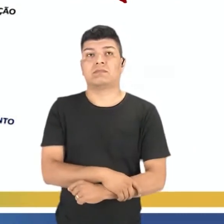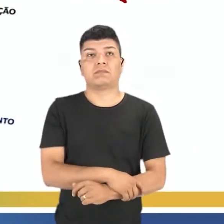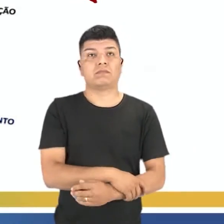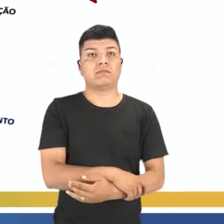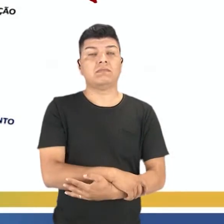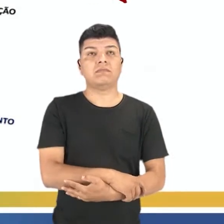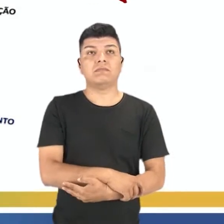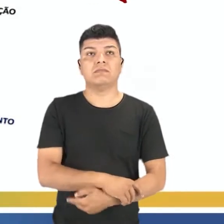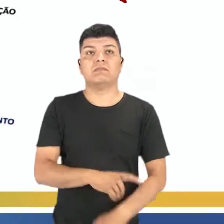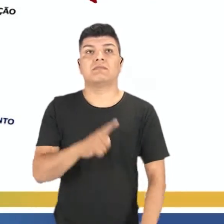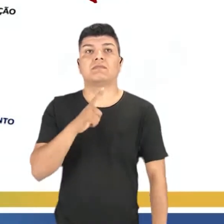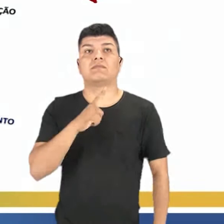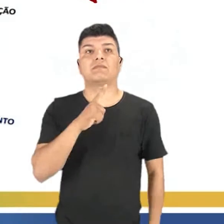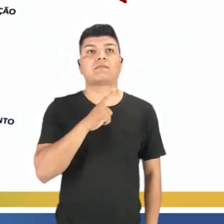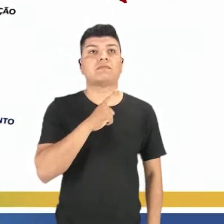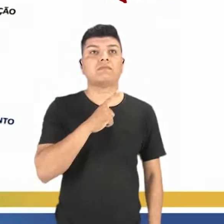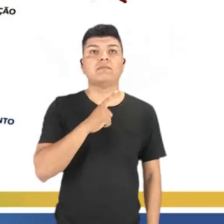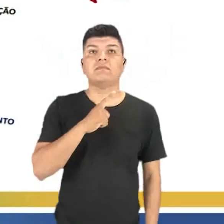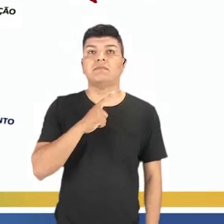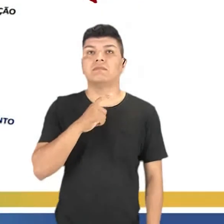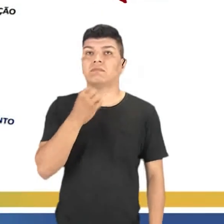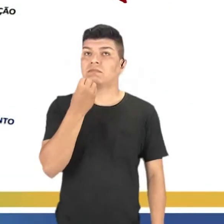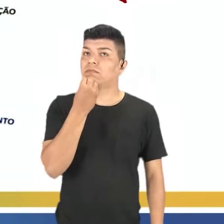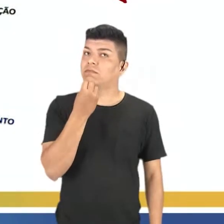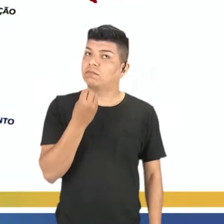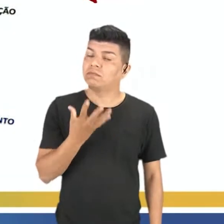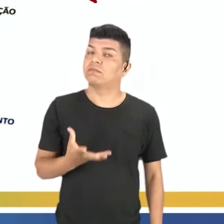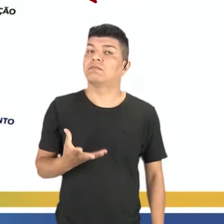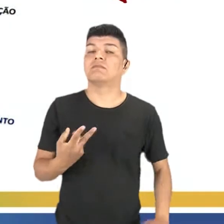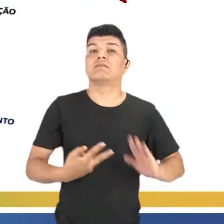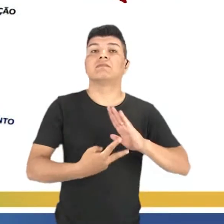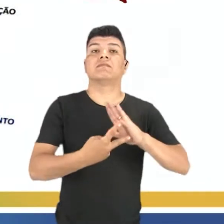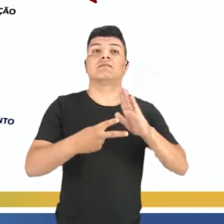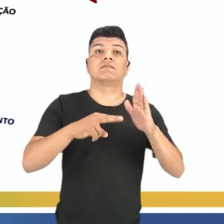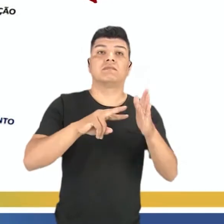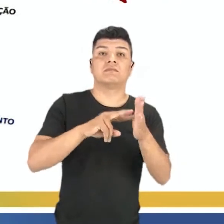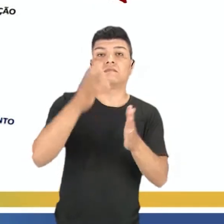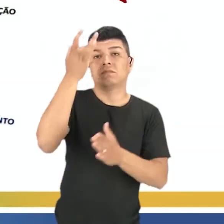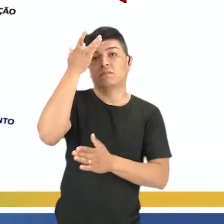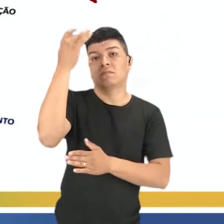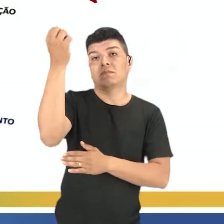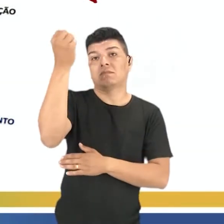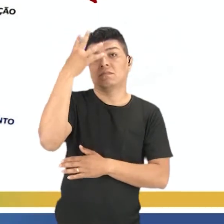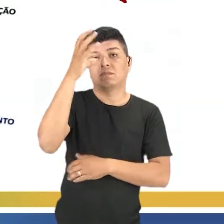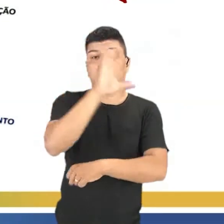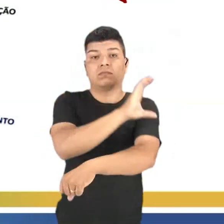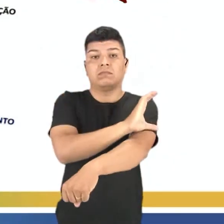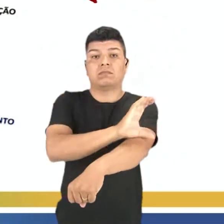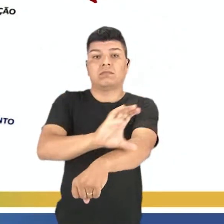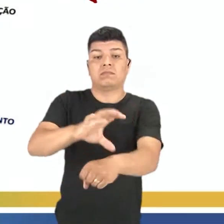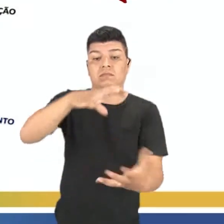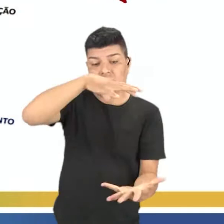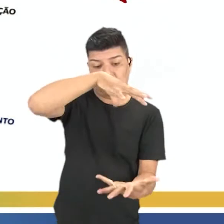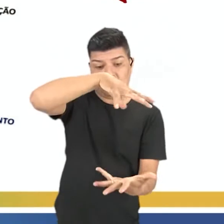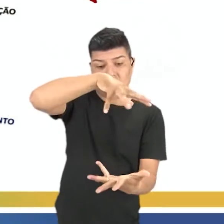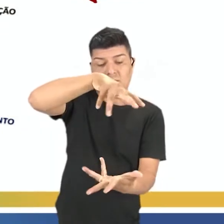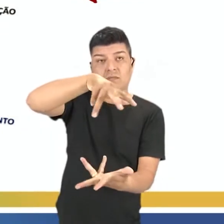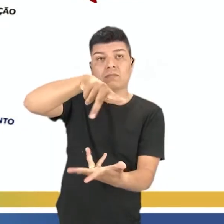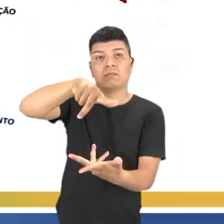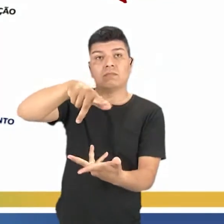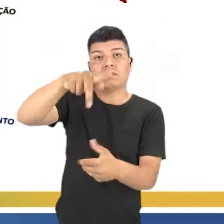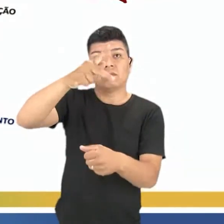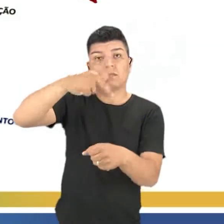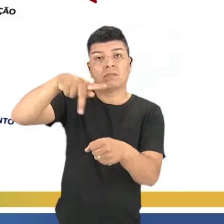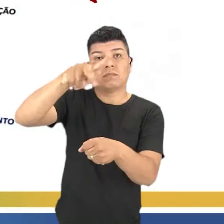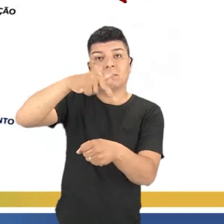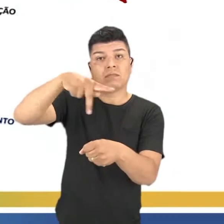slide. Nós temos uma boa representação do que significou esse iluminismo para a cultura no mundo e aos países que